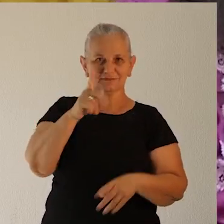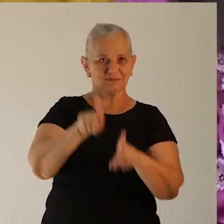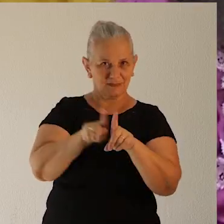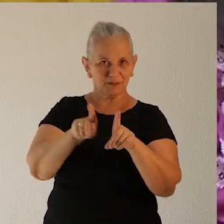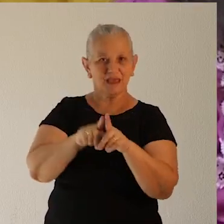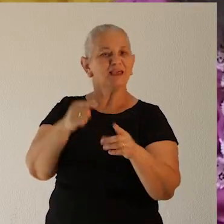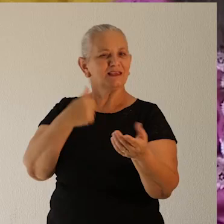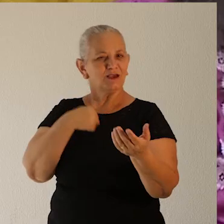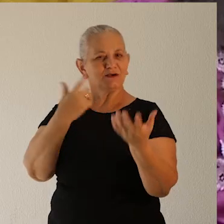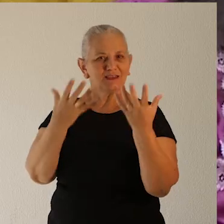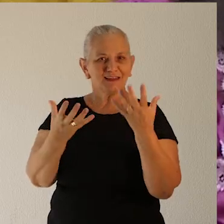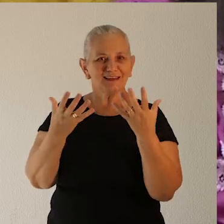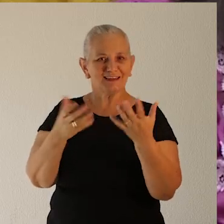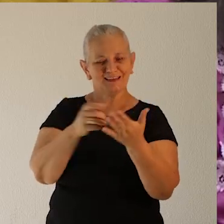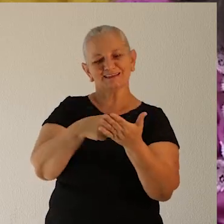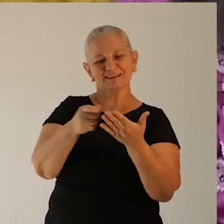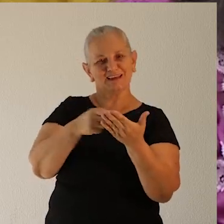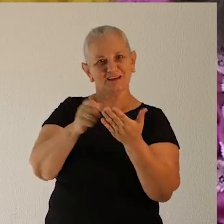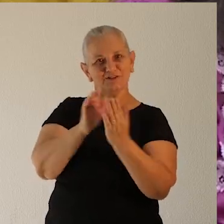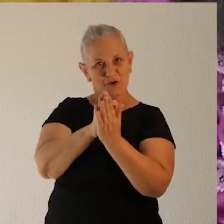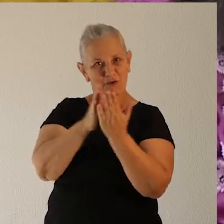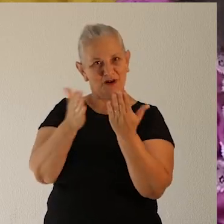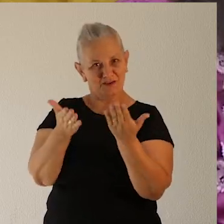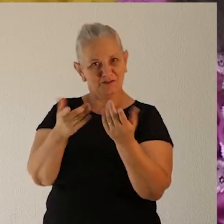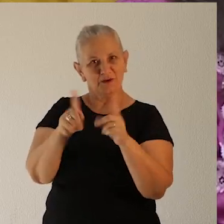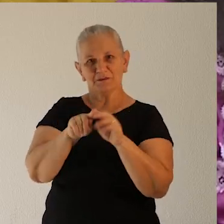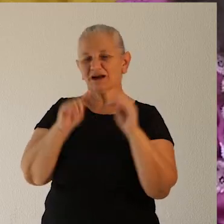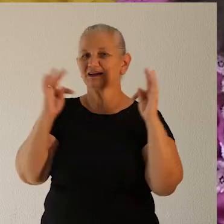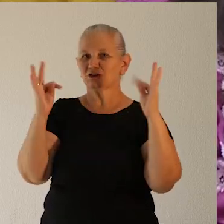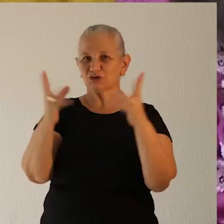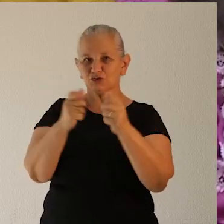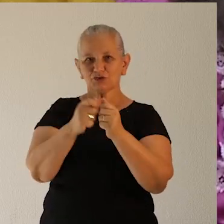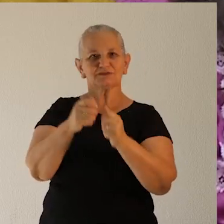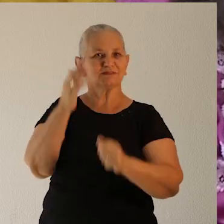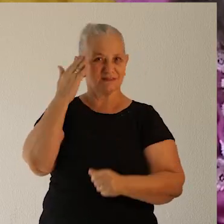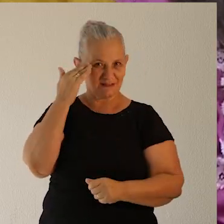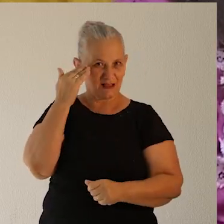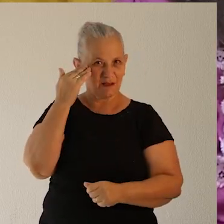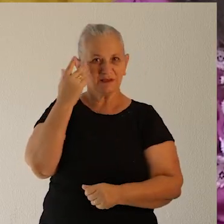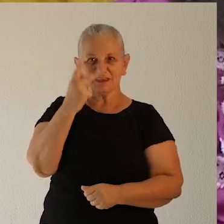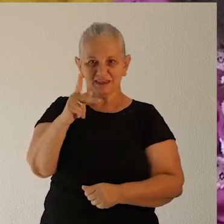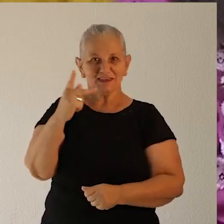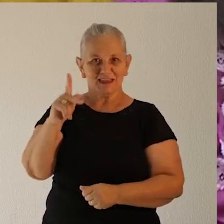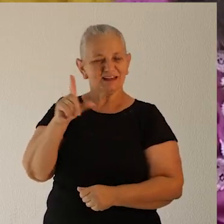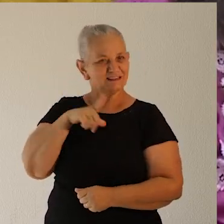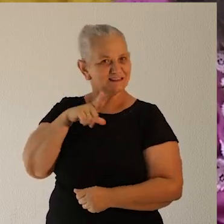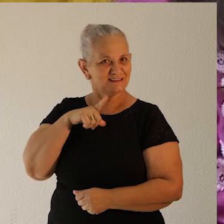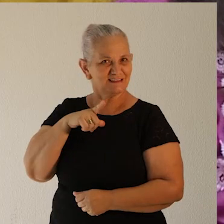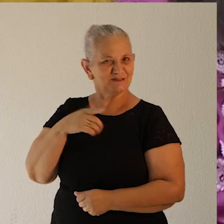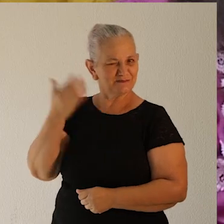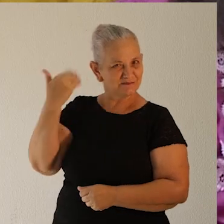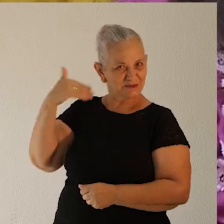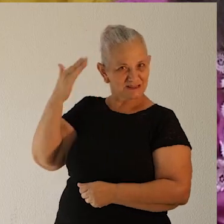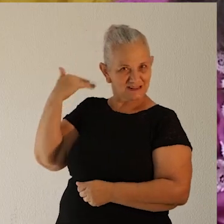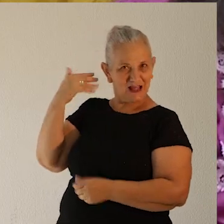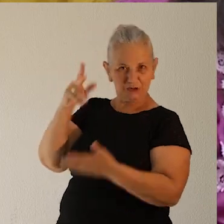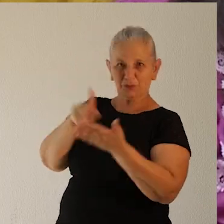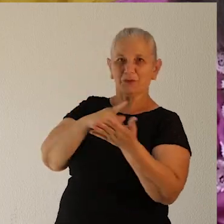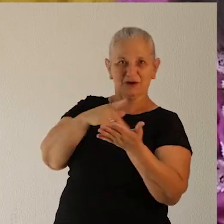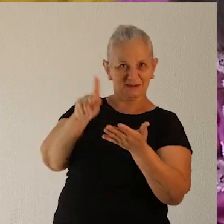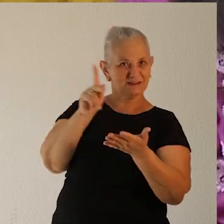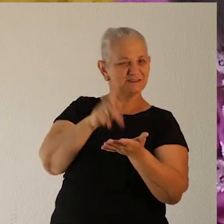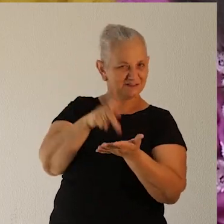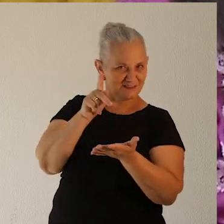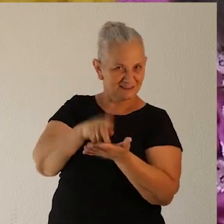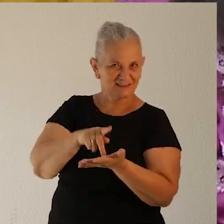livro, para dar vida, né, para esses personagens, para que todo mundo saiba que eles existiram. Né? Agora, Nabor foi um grande